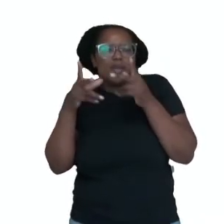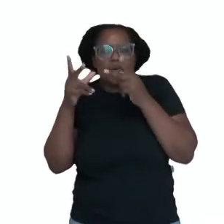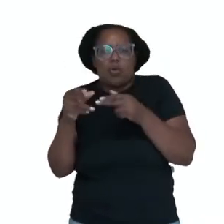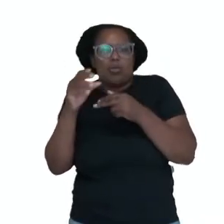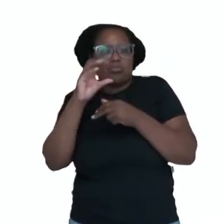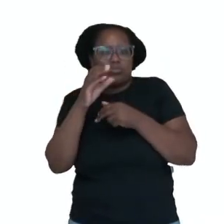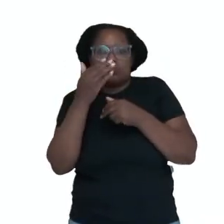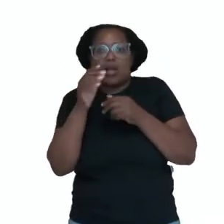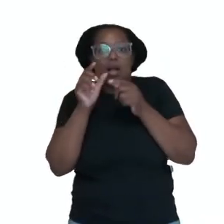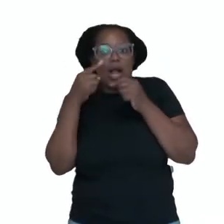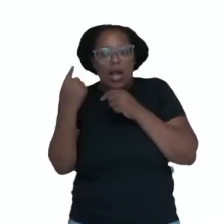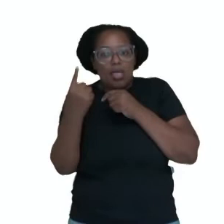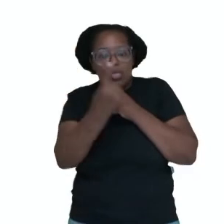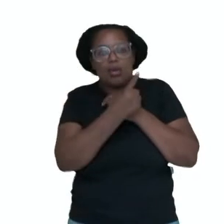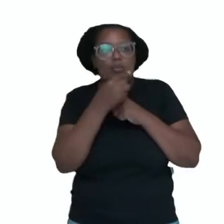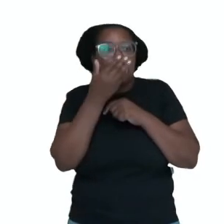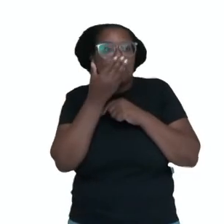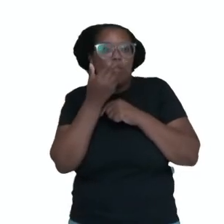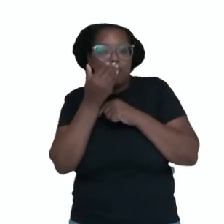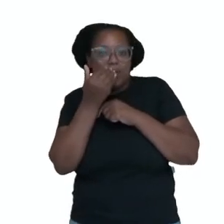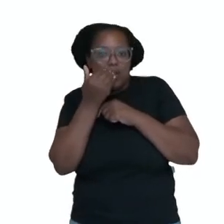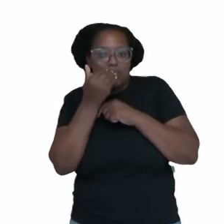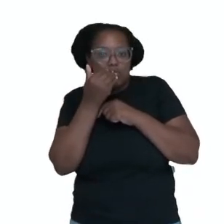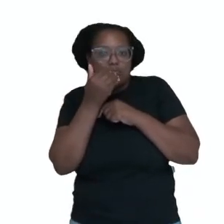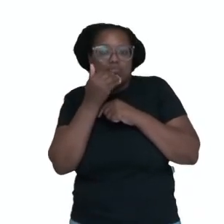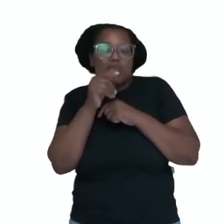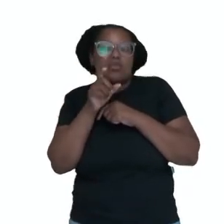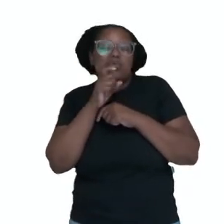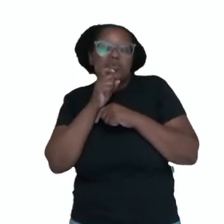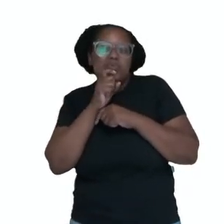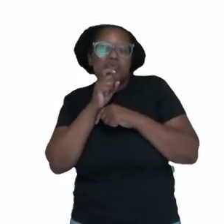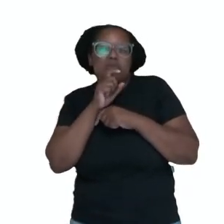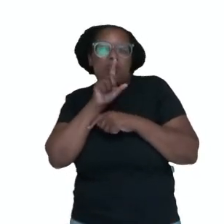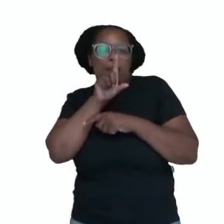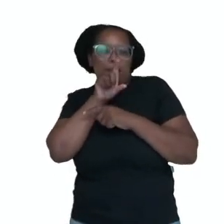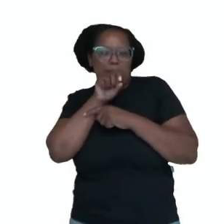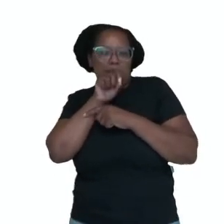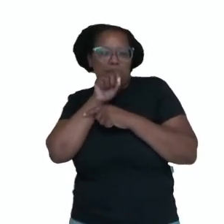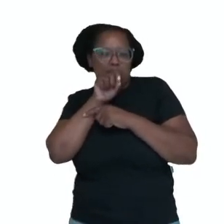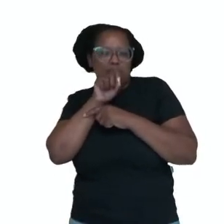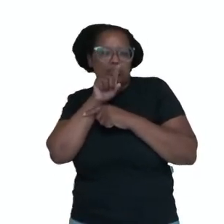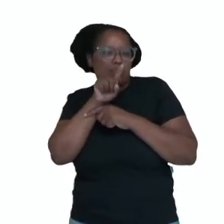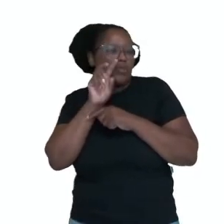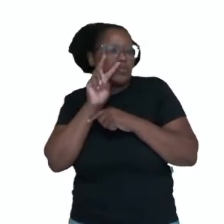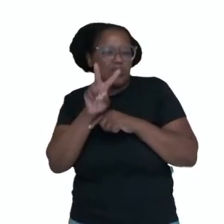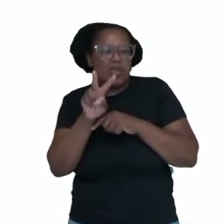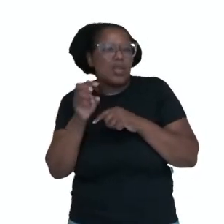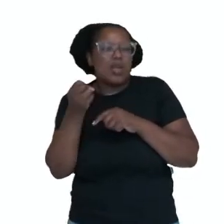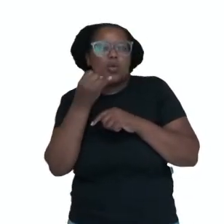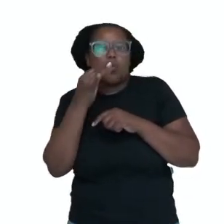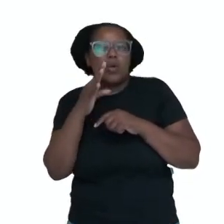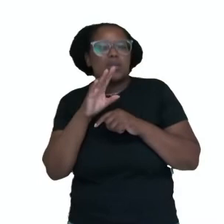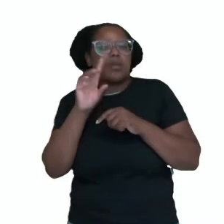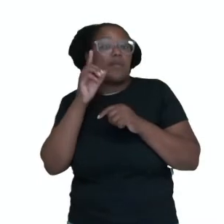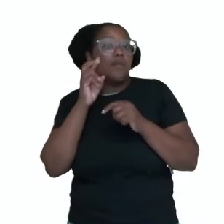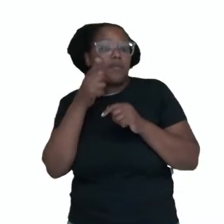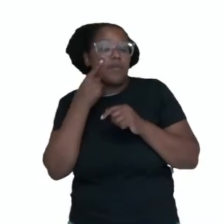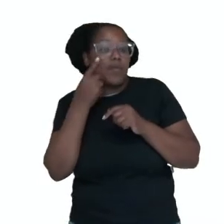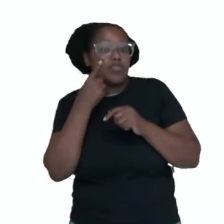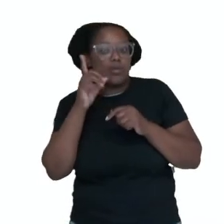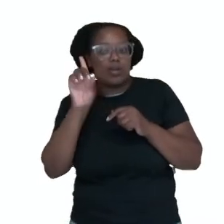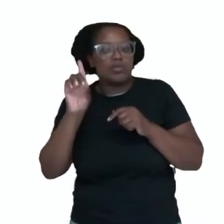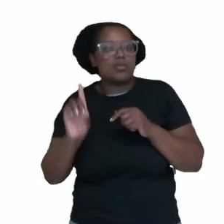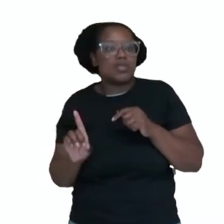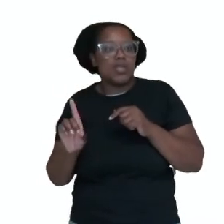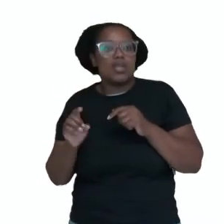crio serve de alimento para o pinguim, e o pinguim serve de alimento para a foca. Mas olha na direita, quantos seres participam? Como